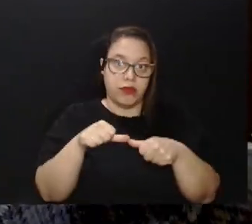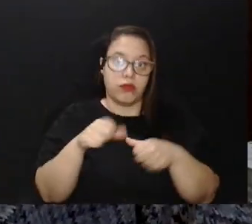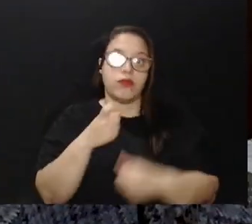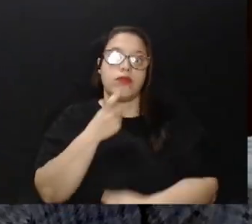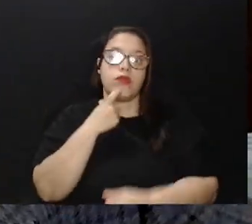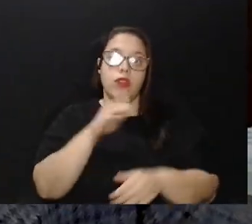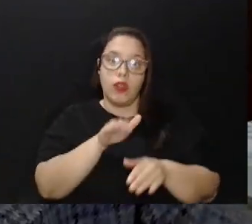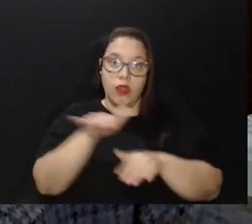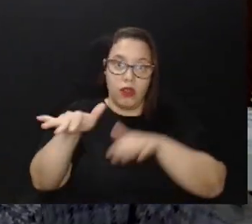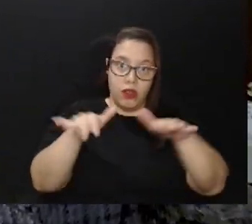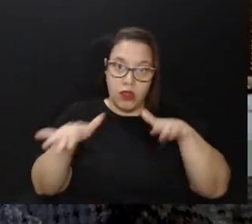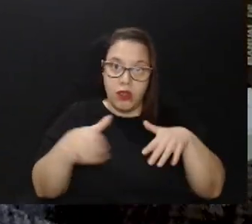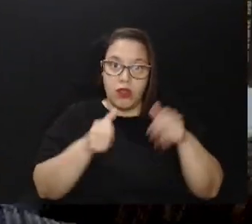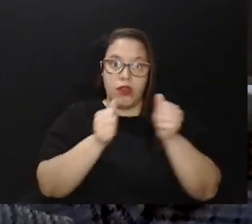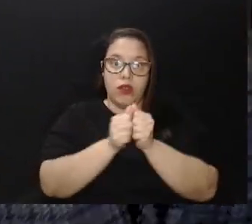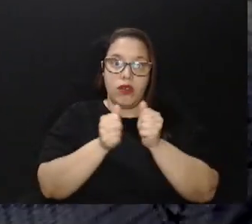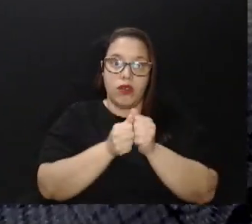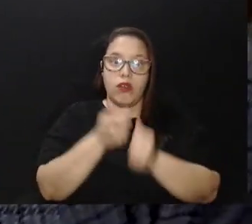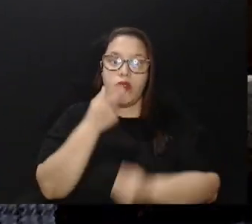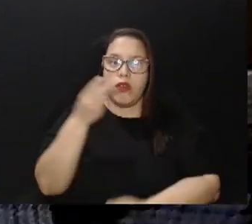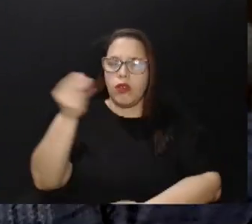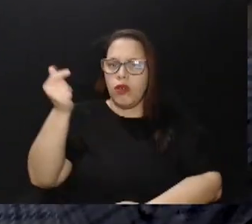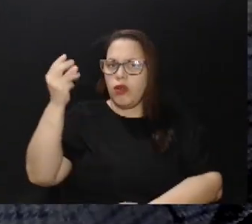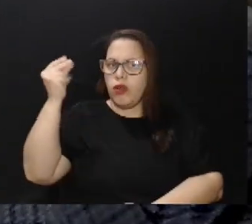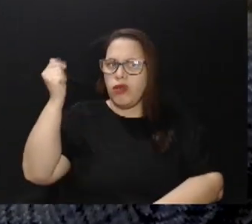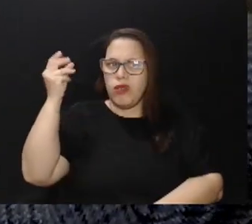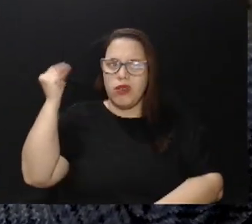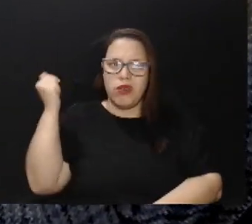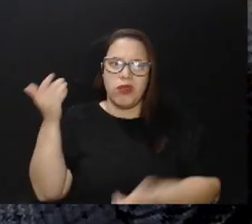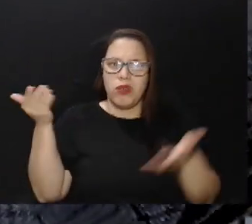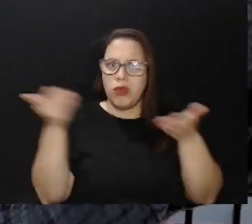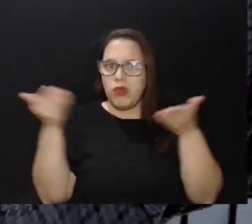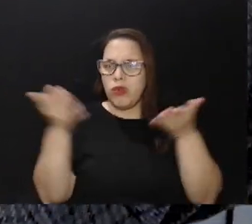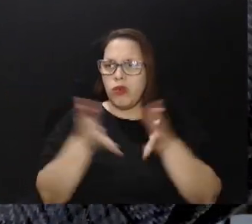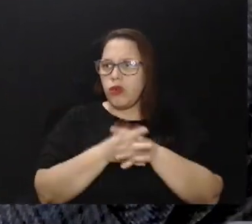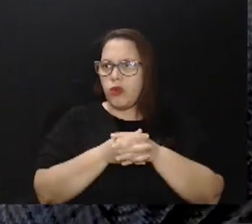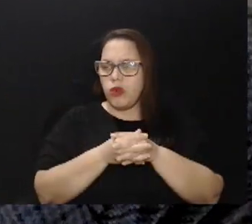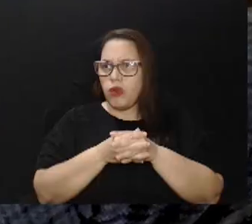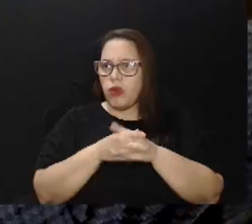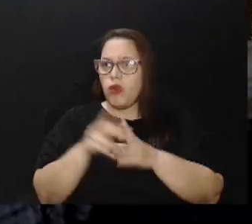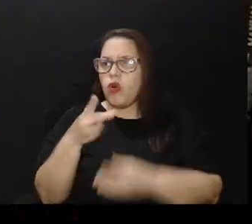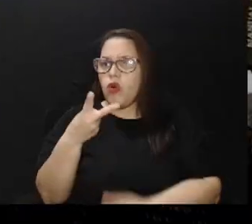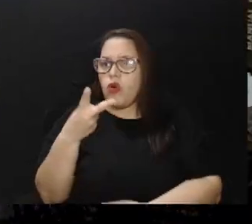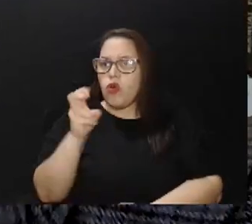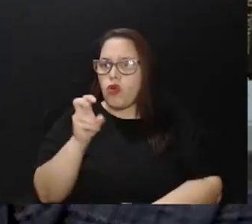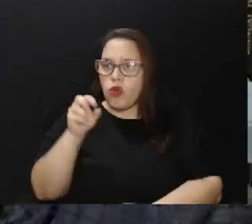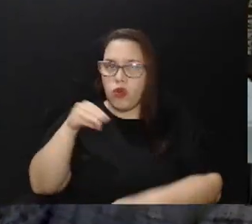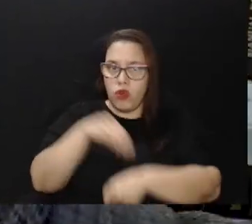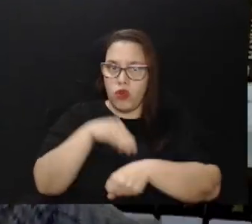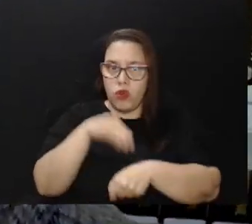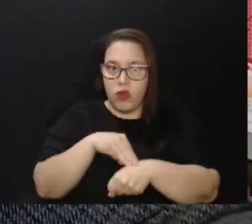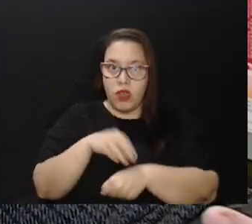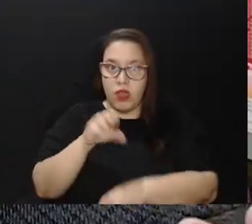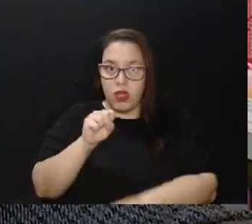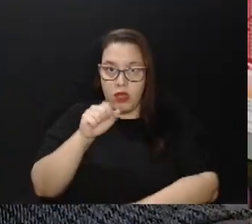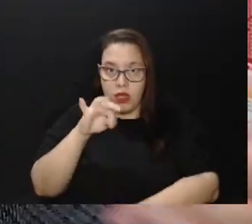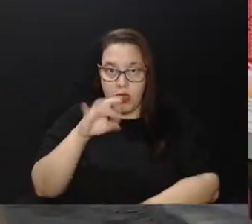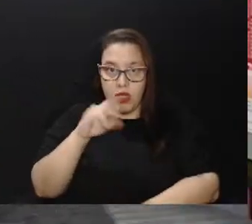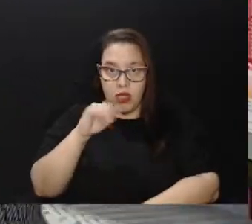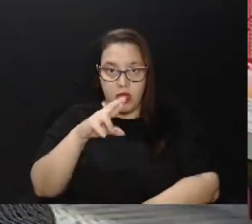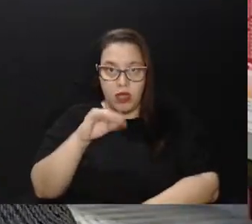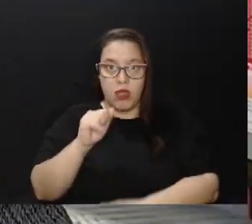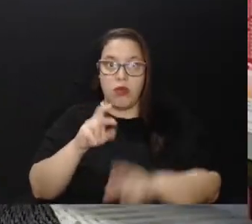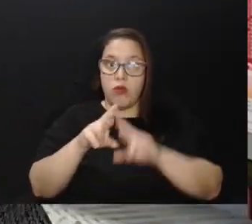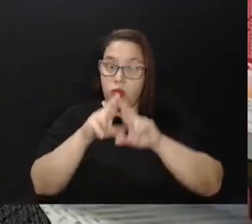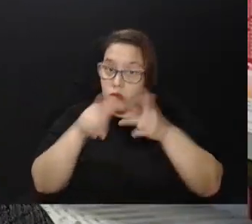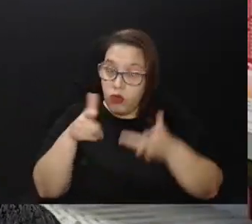estamos falando de uma época que hoje a gente está aqui há 25 minutos, está em Santa Bárbara do Oeste. Naquela época era totalmente diferente, né? Mas